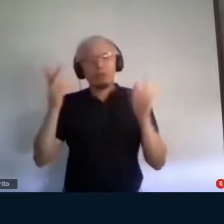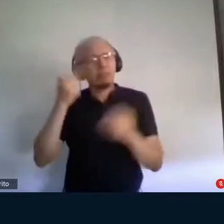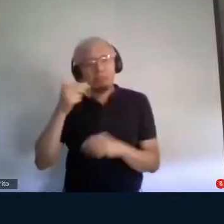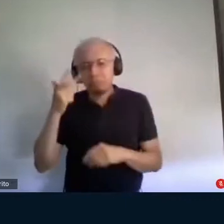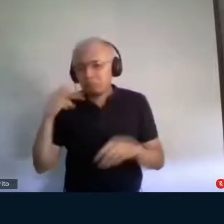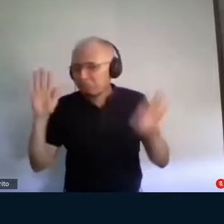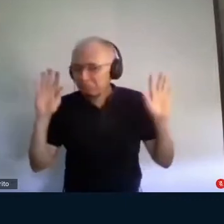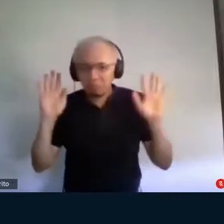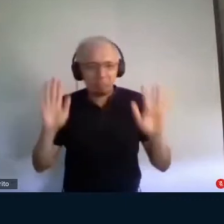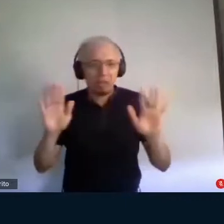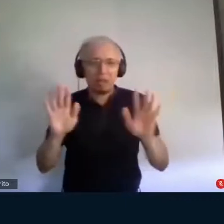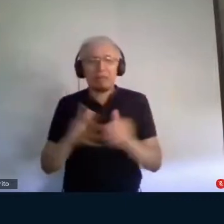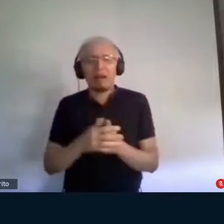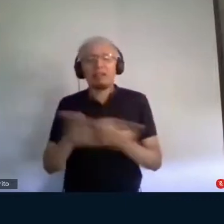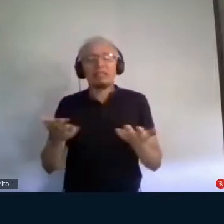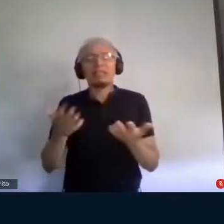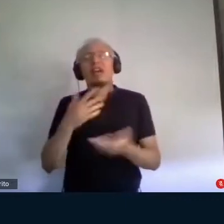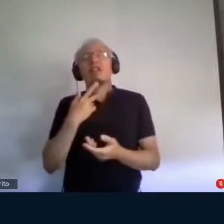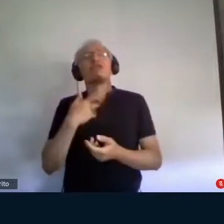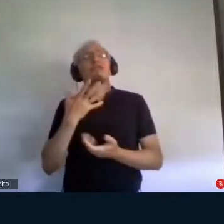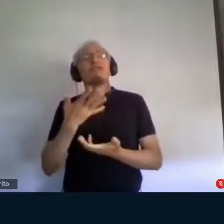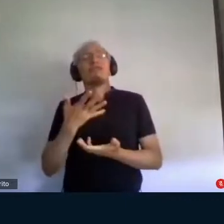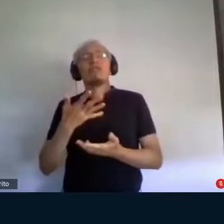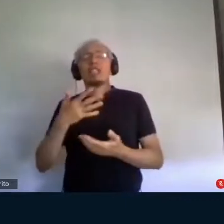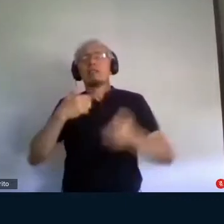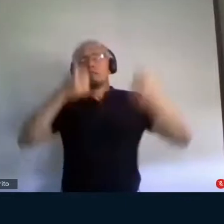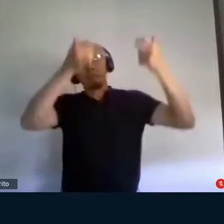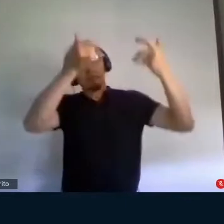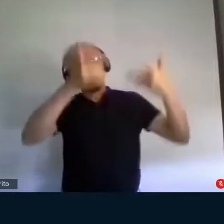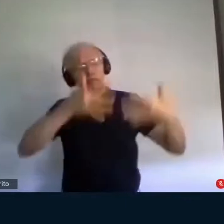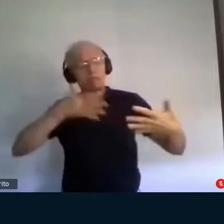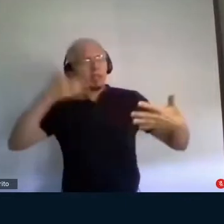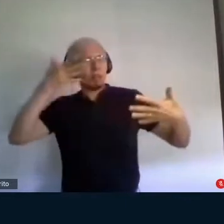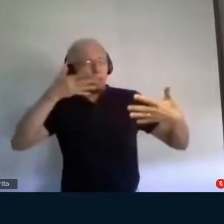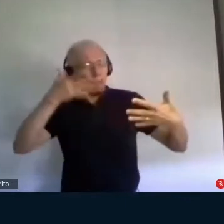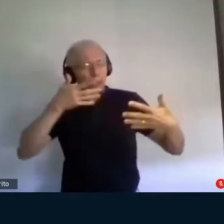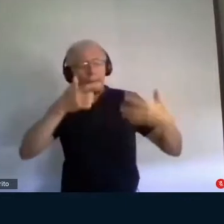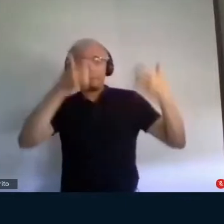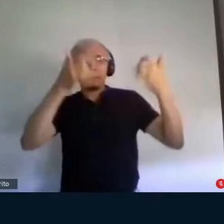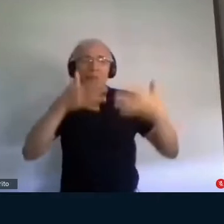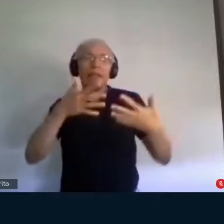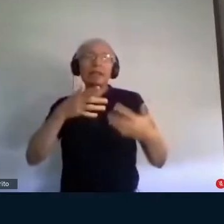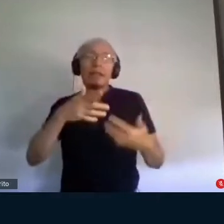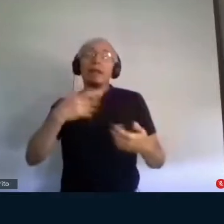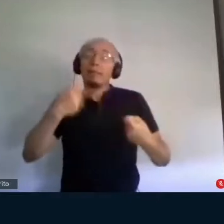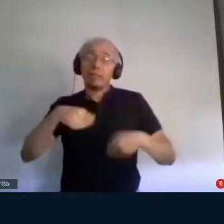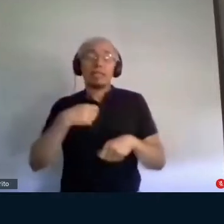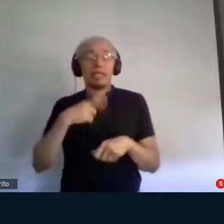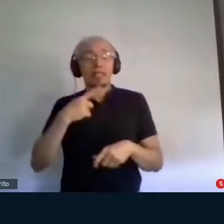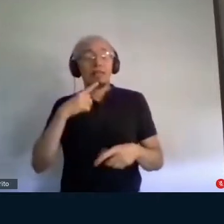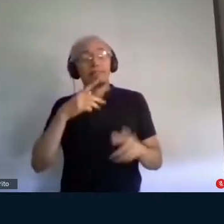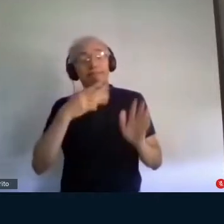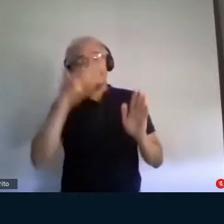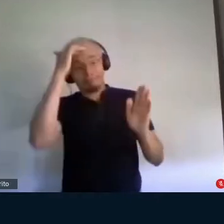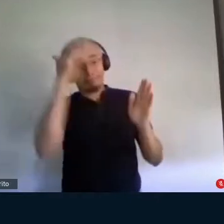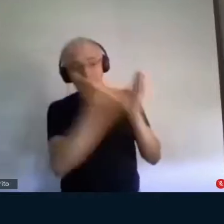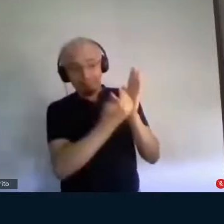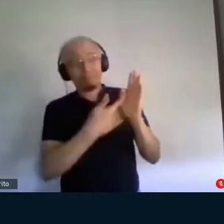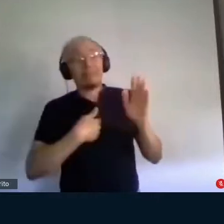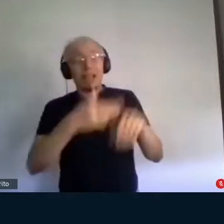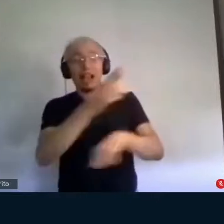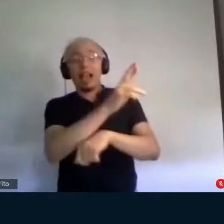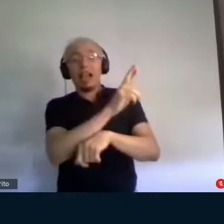realmente apresentar uma discussão consistente, a gente tem essas chatices formais. Outra coisa também é